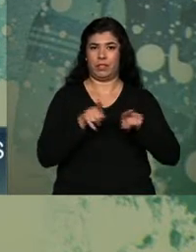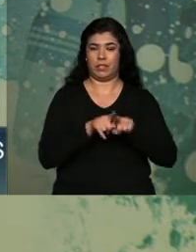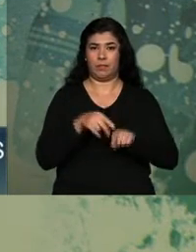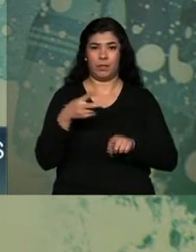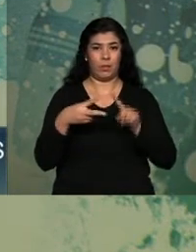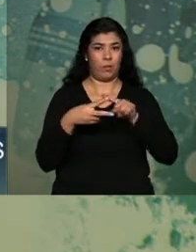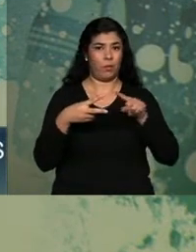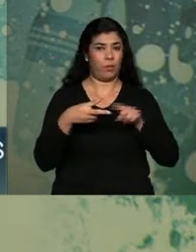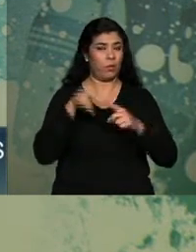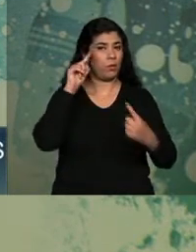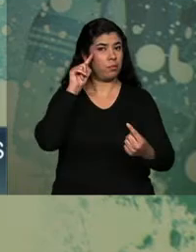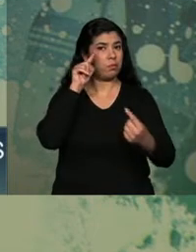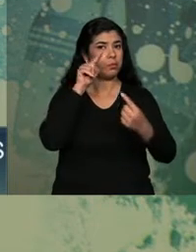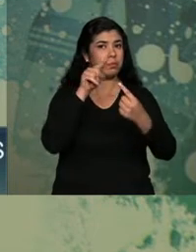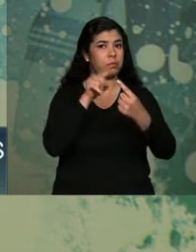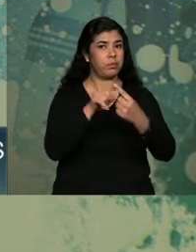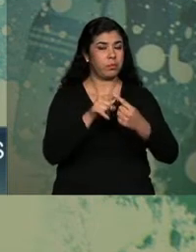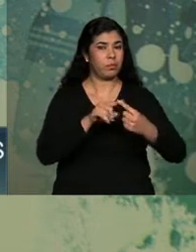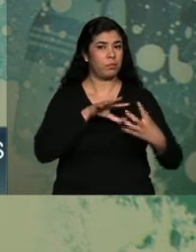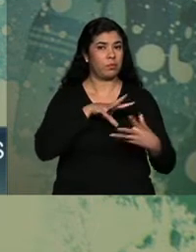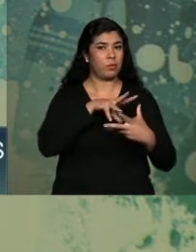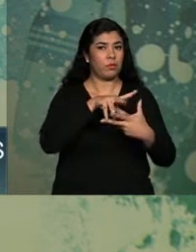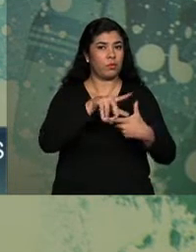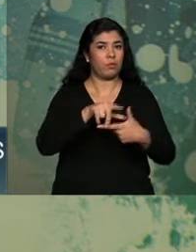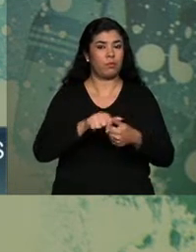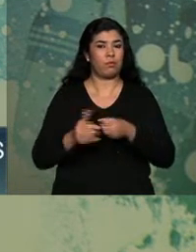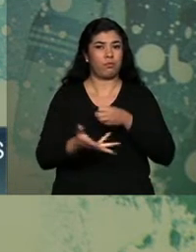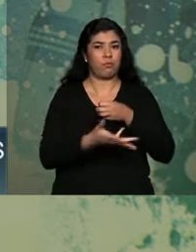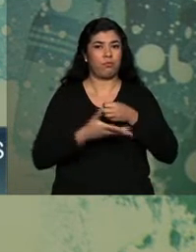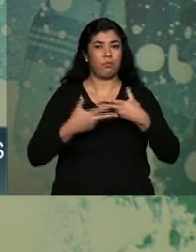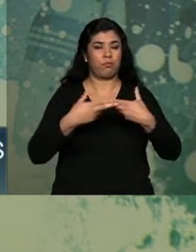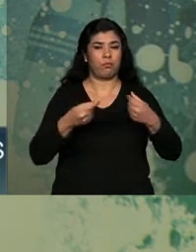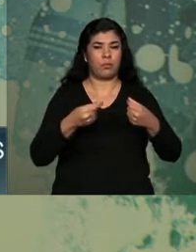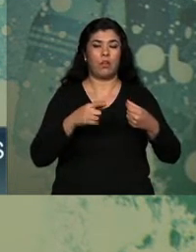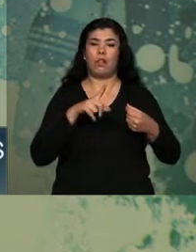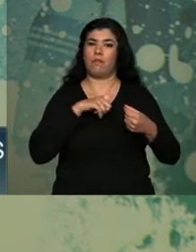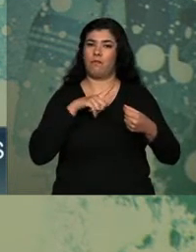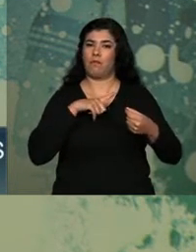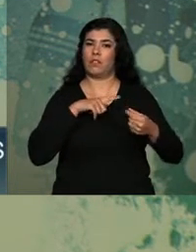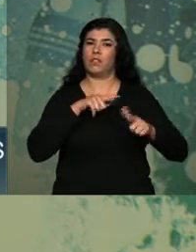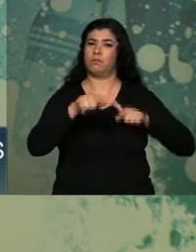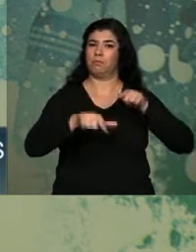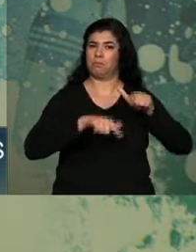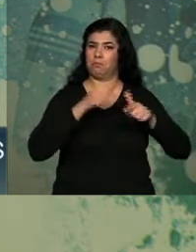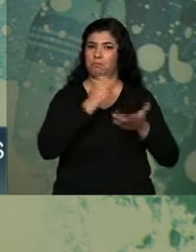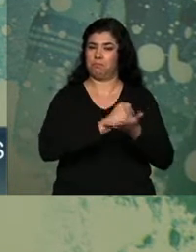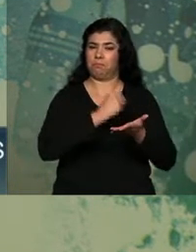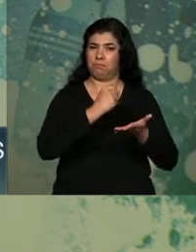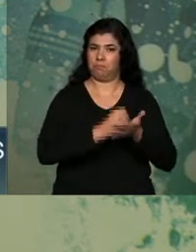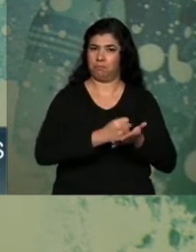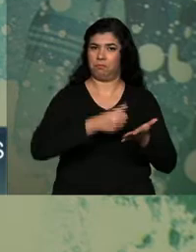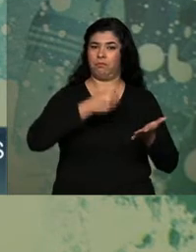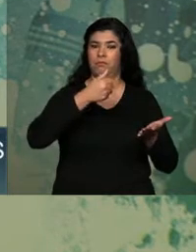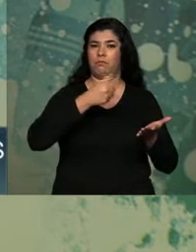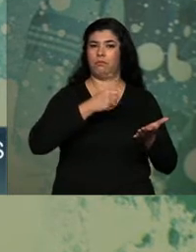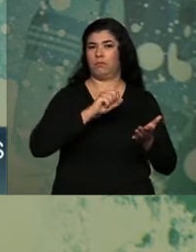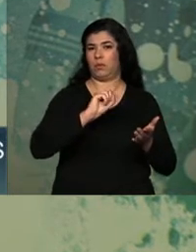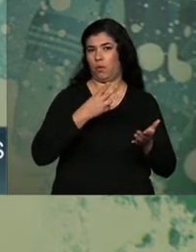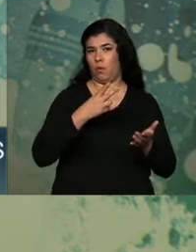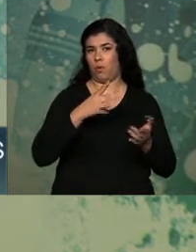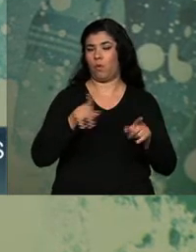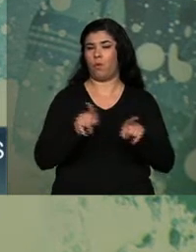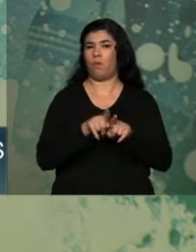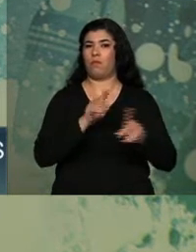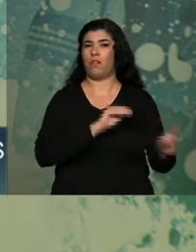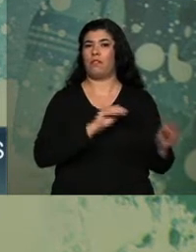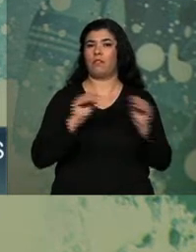entrada no mundo da autossustentação. Ou ele vai ter o emprego com registro em carteira, ou ele vai ser patrão